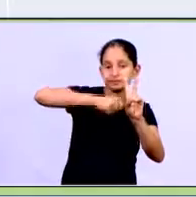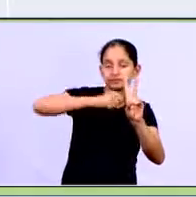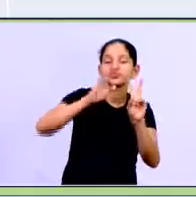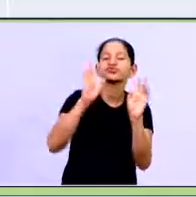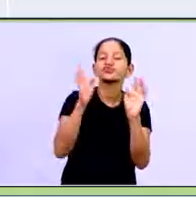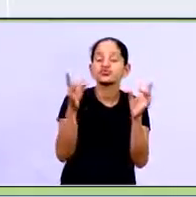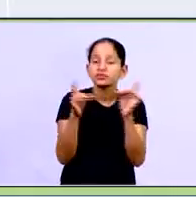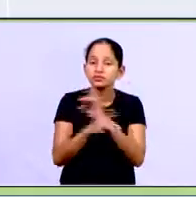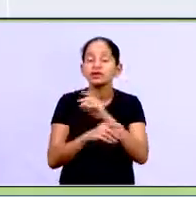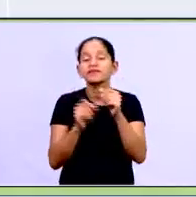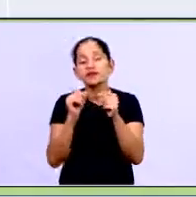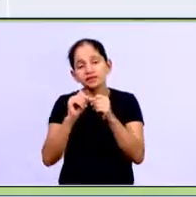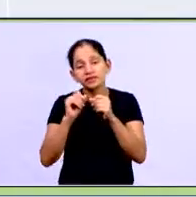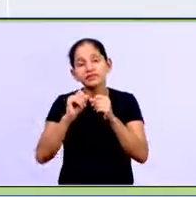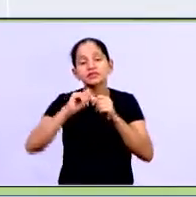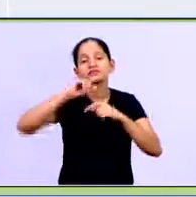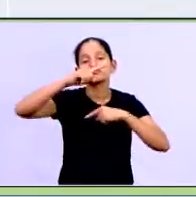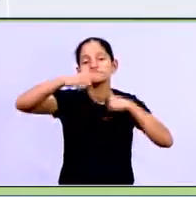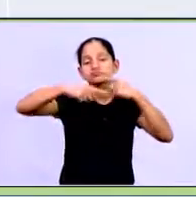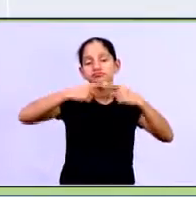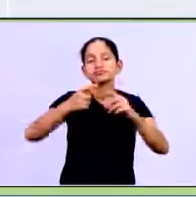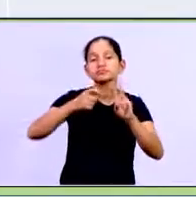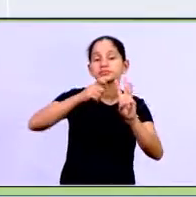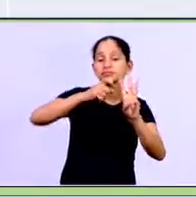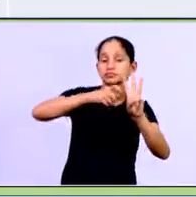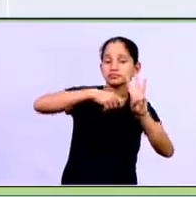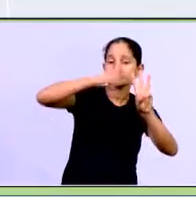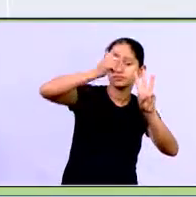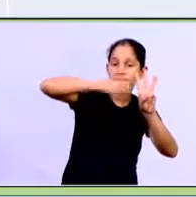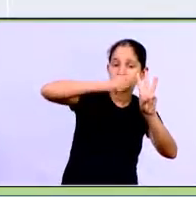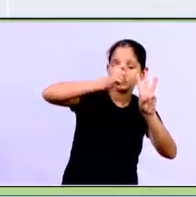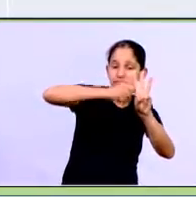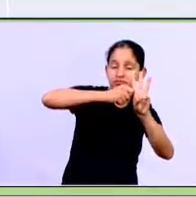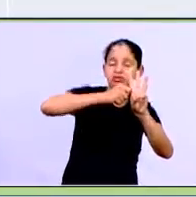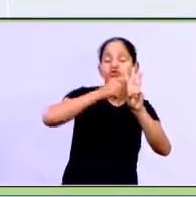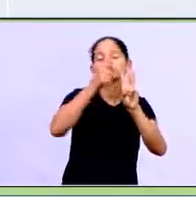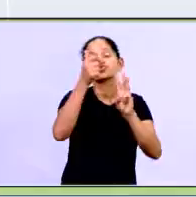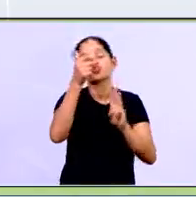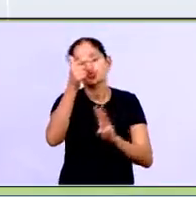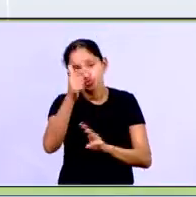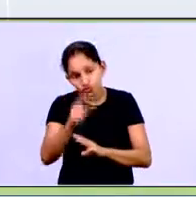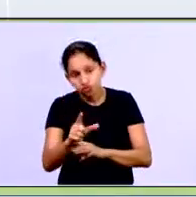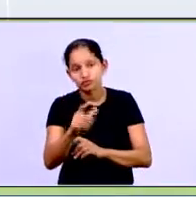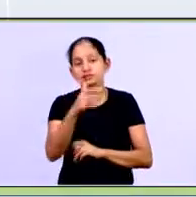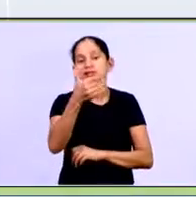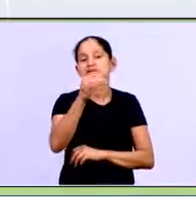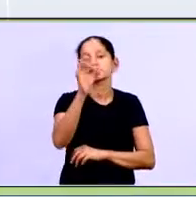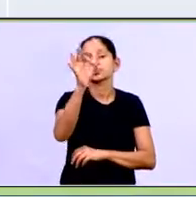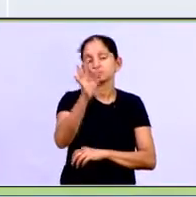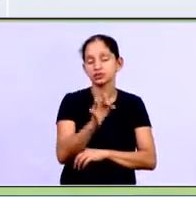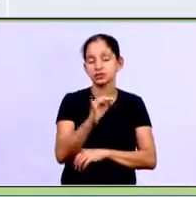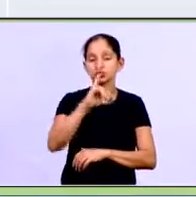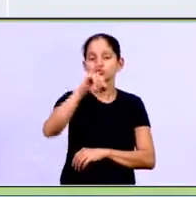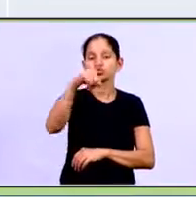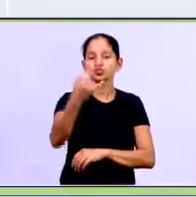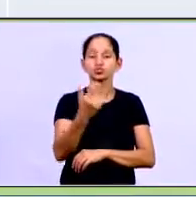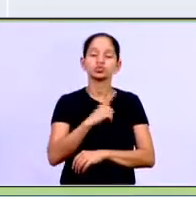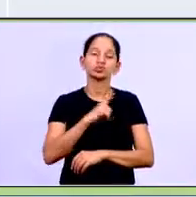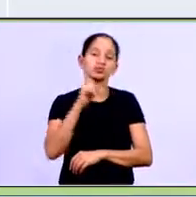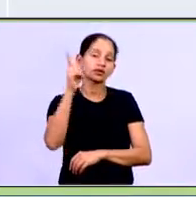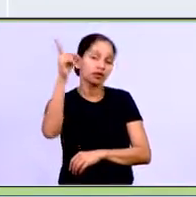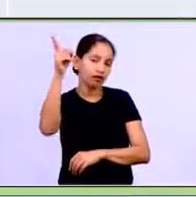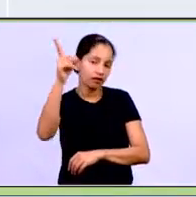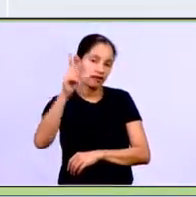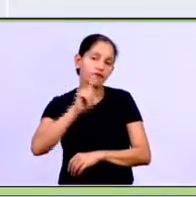R$5.475,11. E assim eu vou fazendo. No meu terceiro mês, novamente, eu vou calcular 10% da dívida. Vai dar